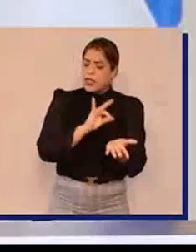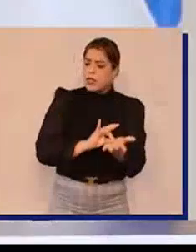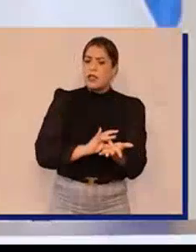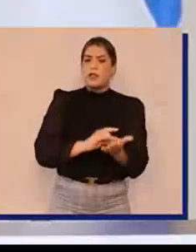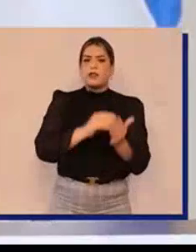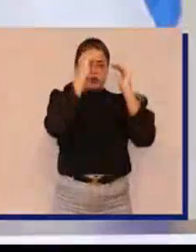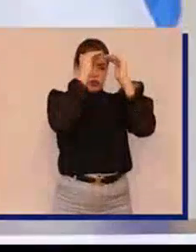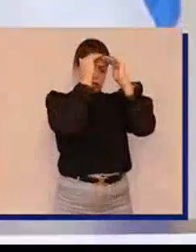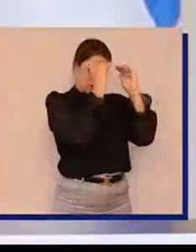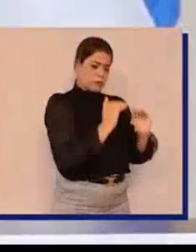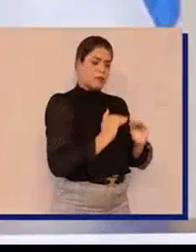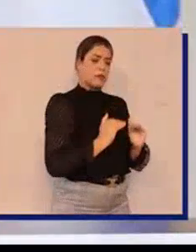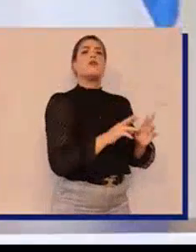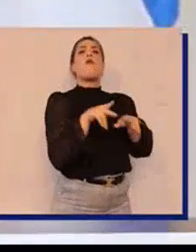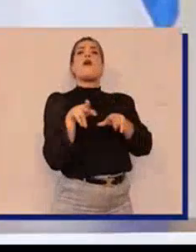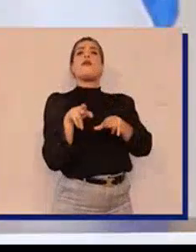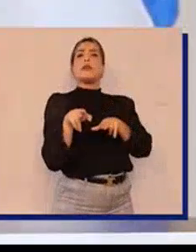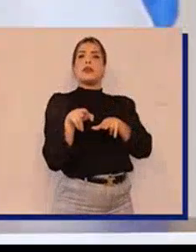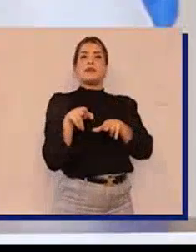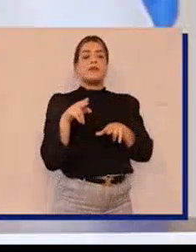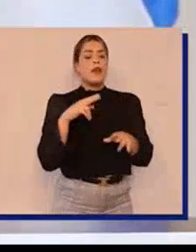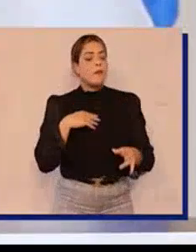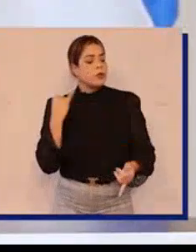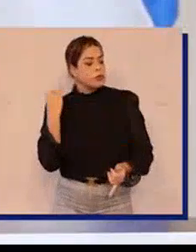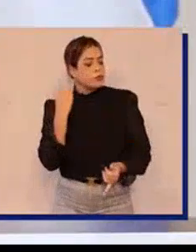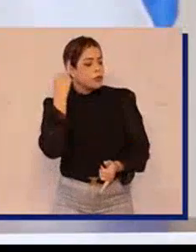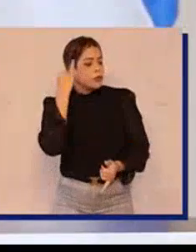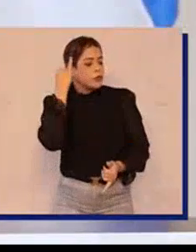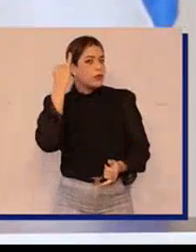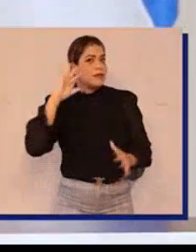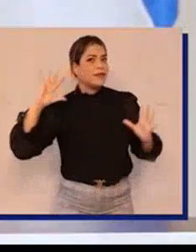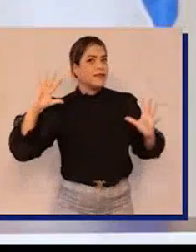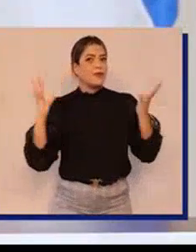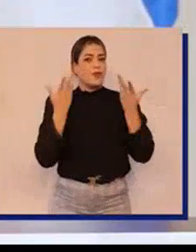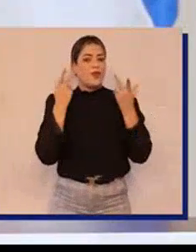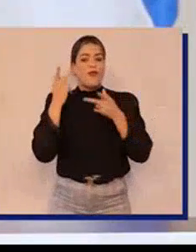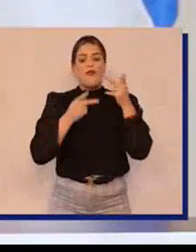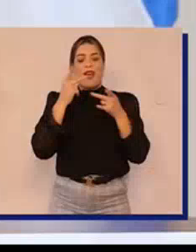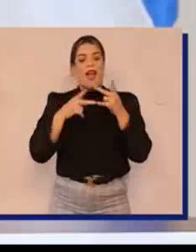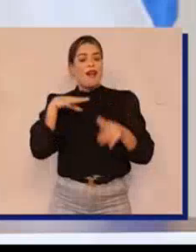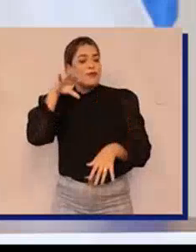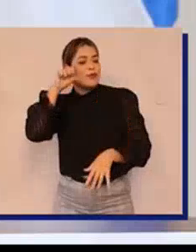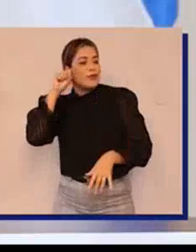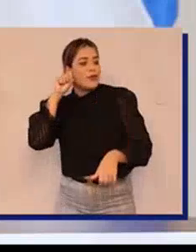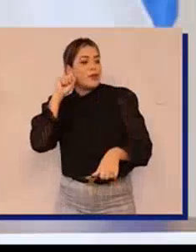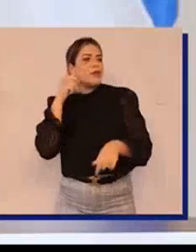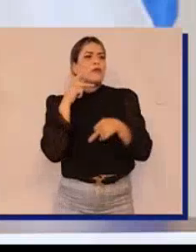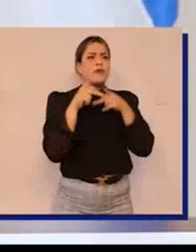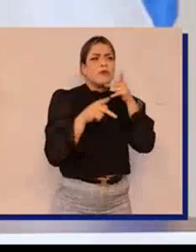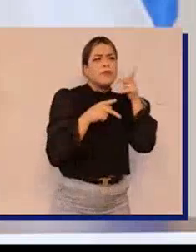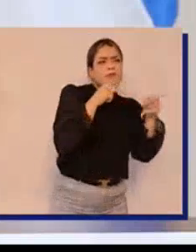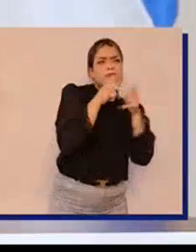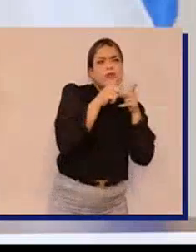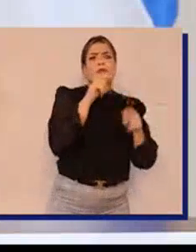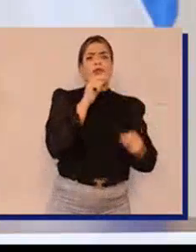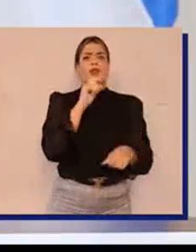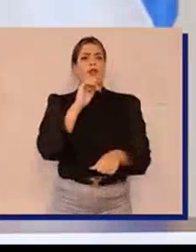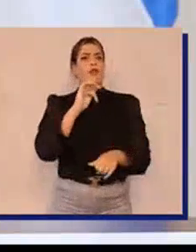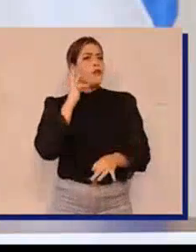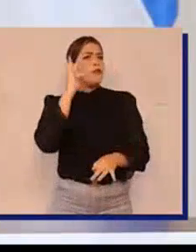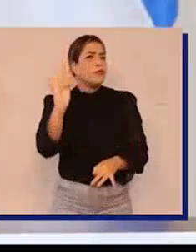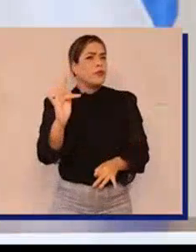verdadeiramente baseada no respeito e na igualdade por isso a importância desse evento é falarmos ouvirmos opin